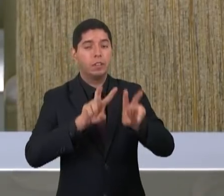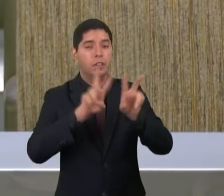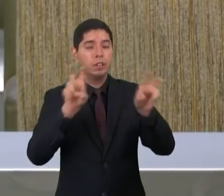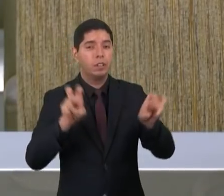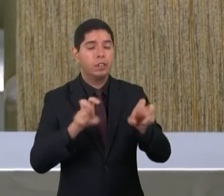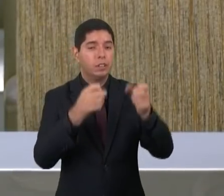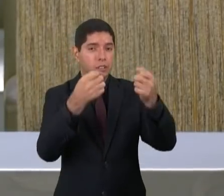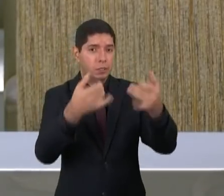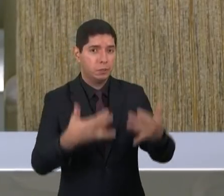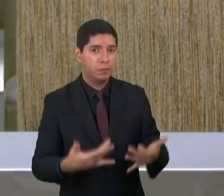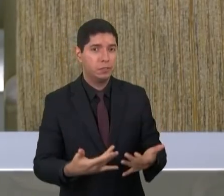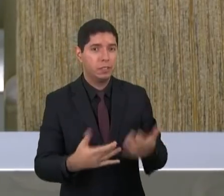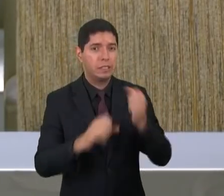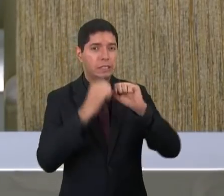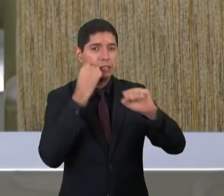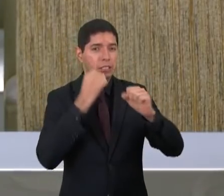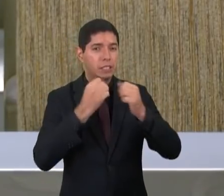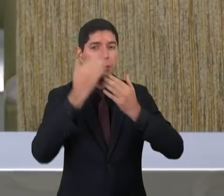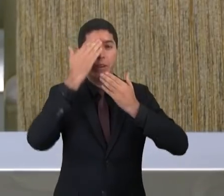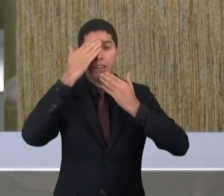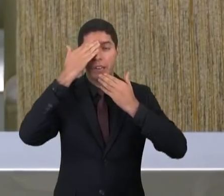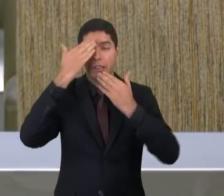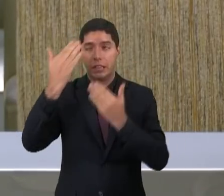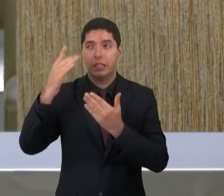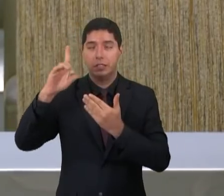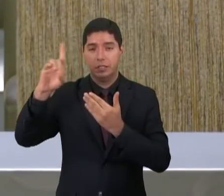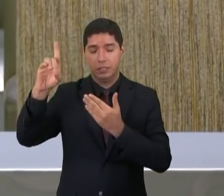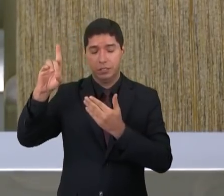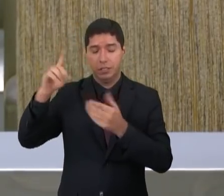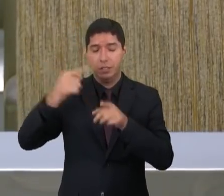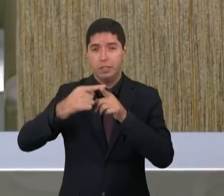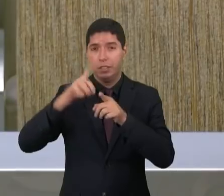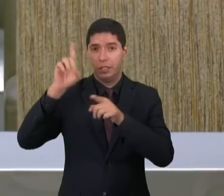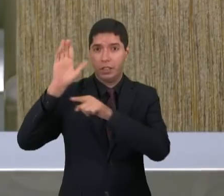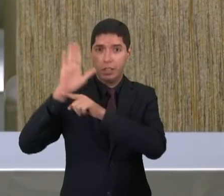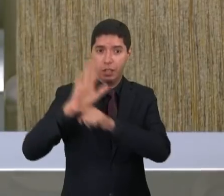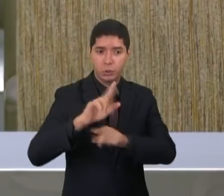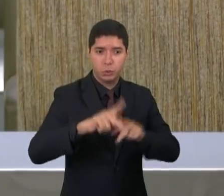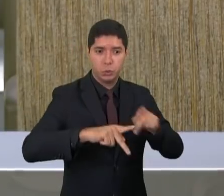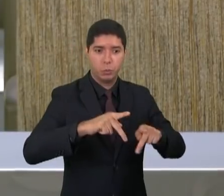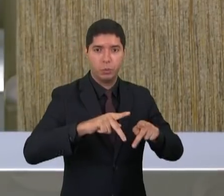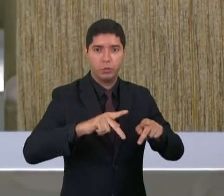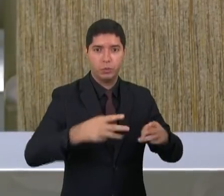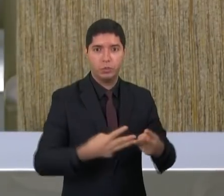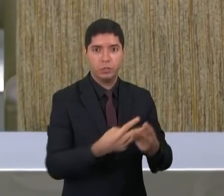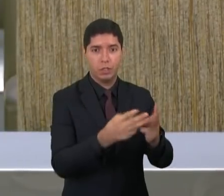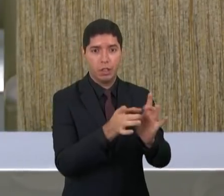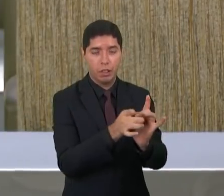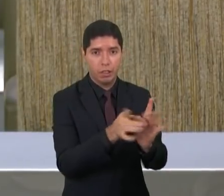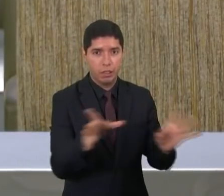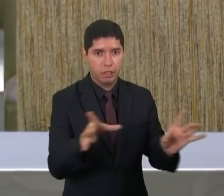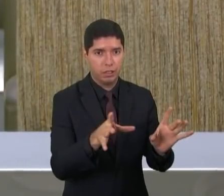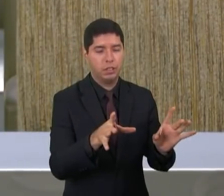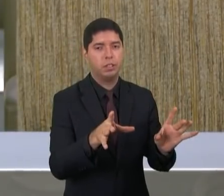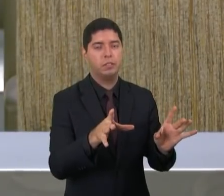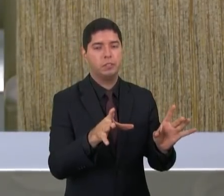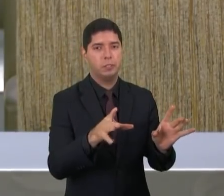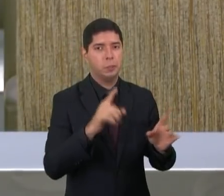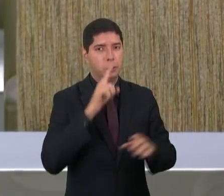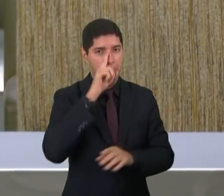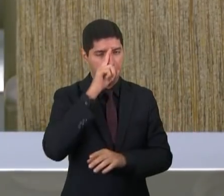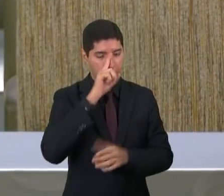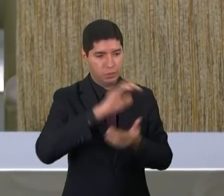Deus pelo livramento da nação de Israel. O salmista ele vai mostrar aqui